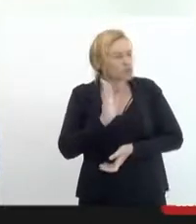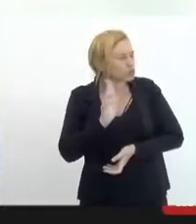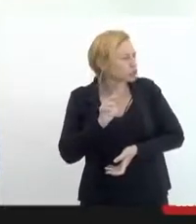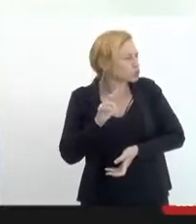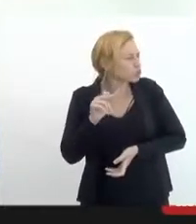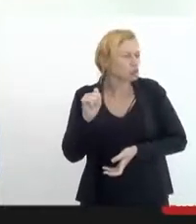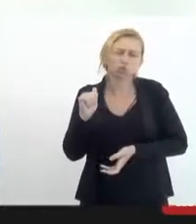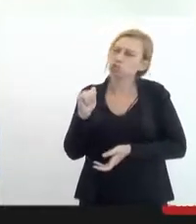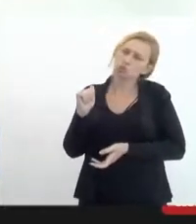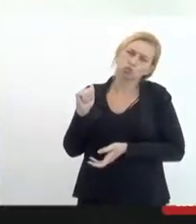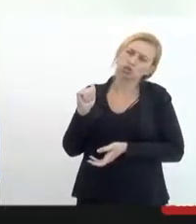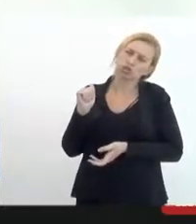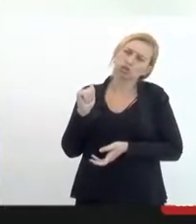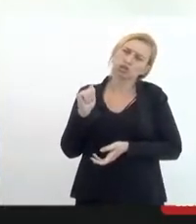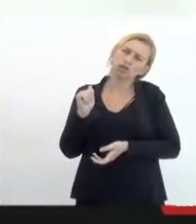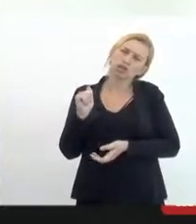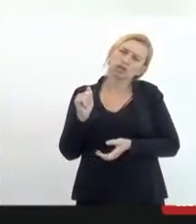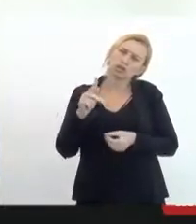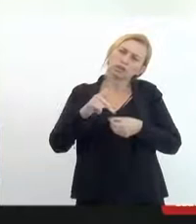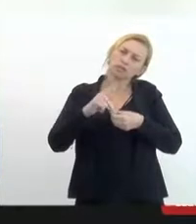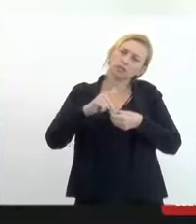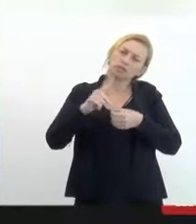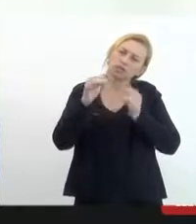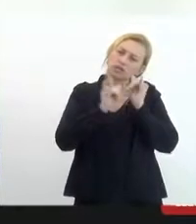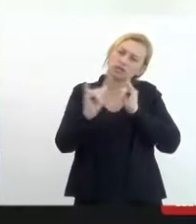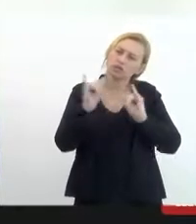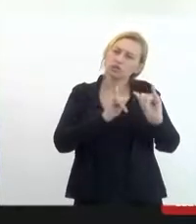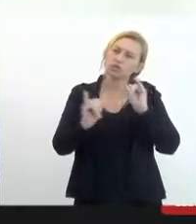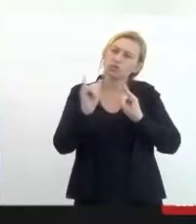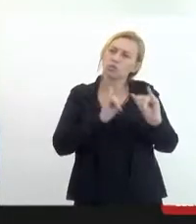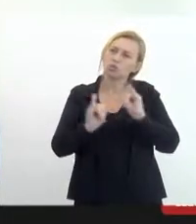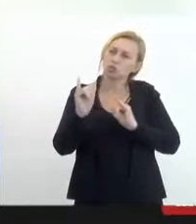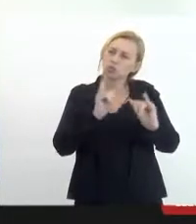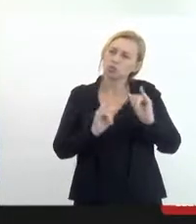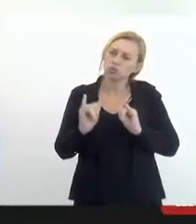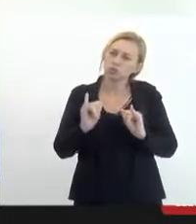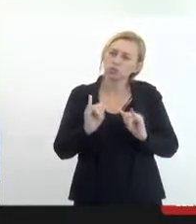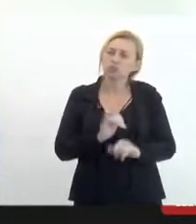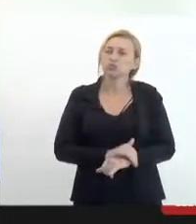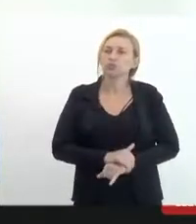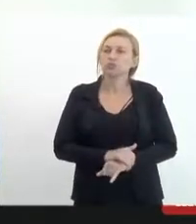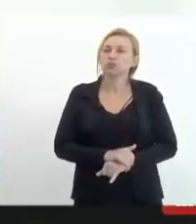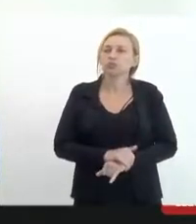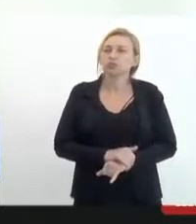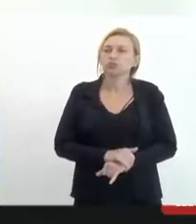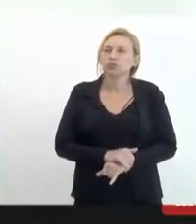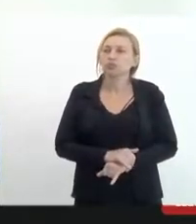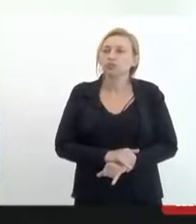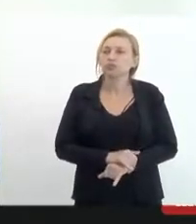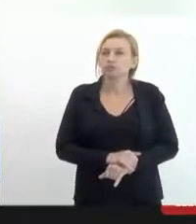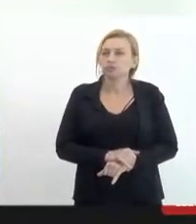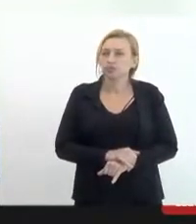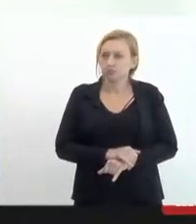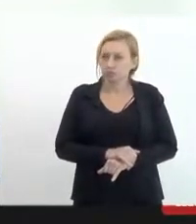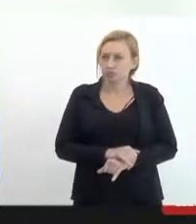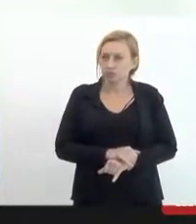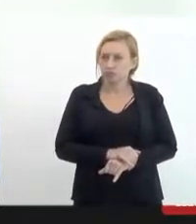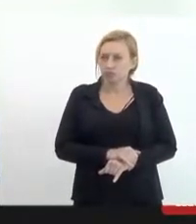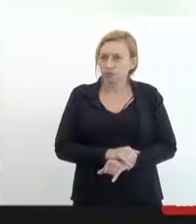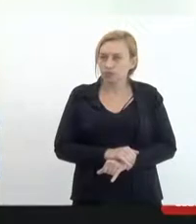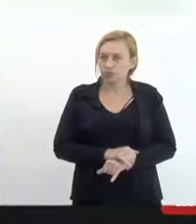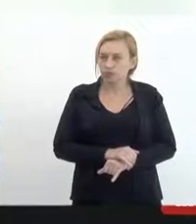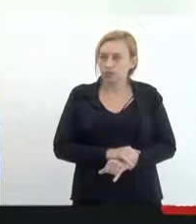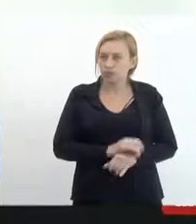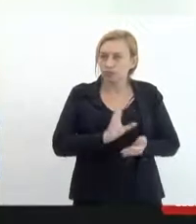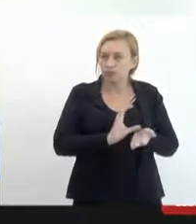jamais a Petrobras informou que, com uma excelência de um